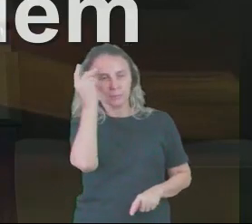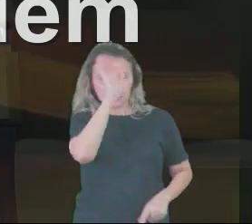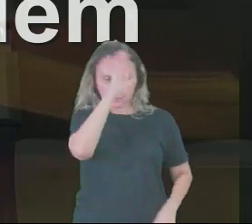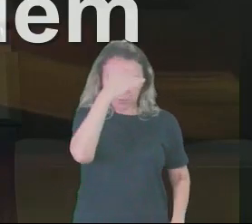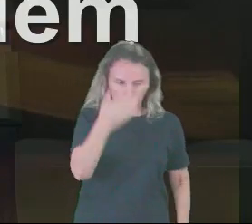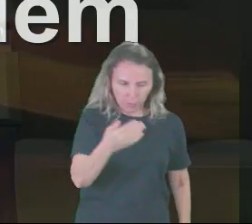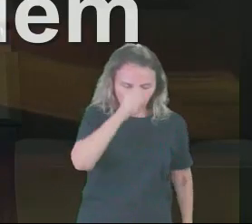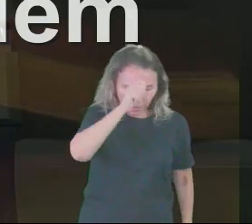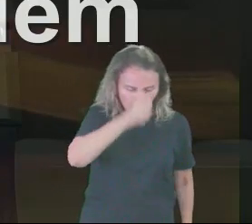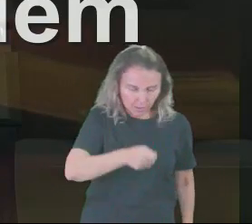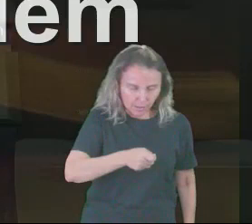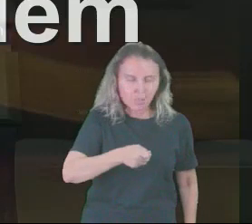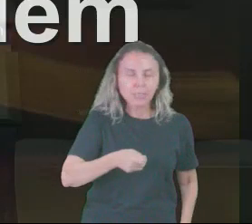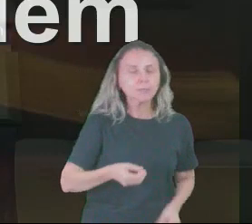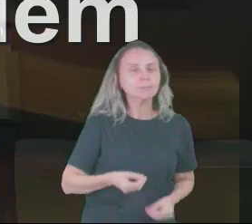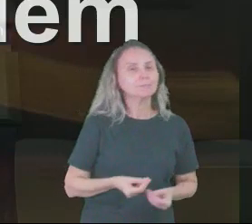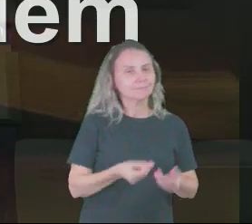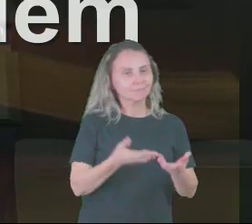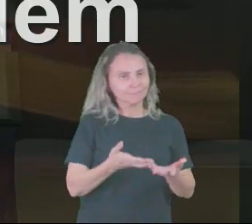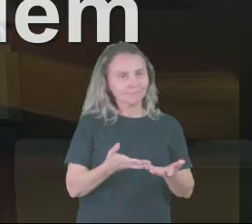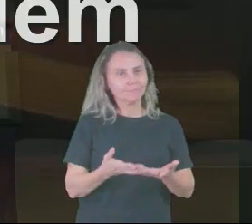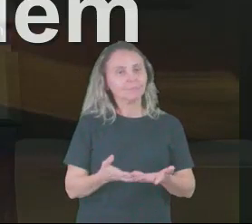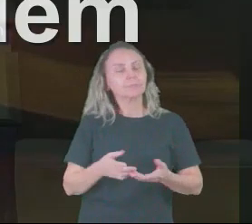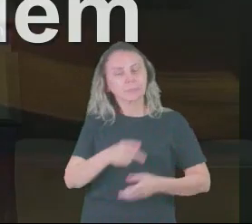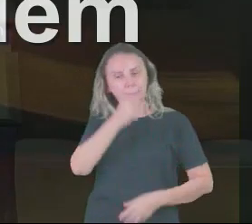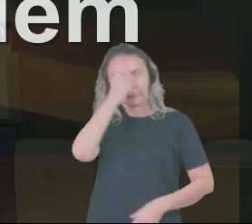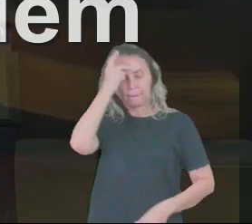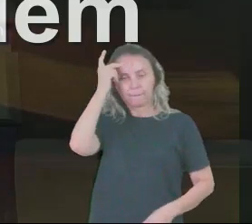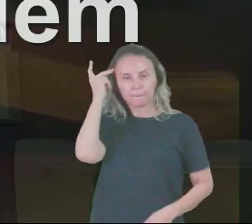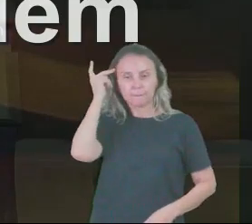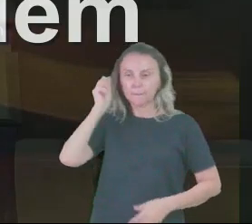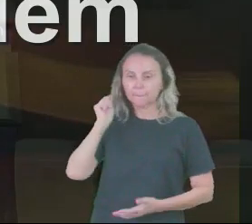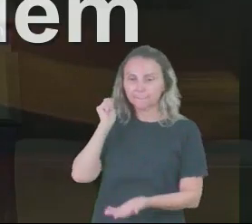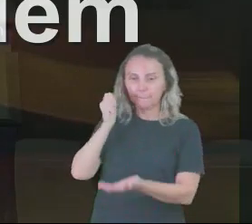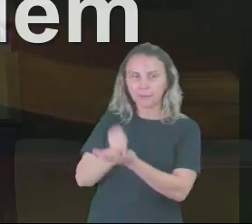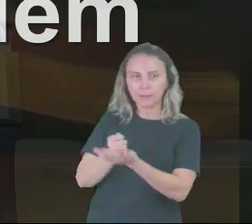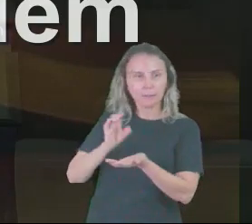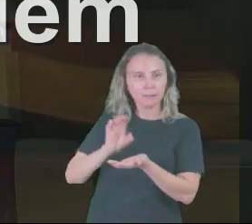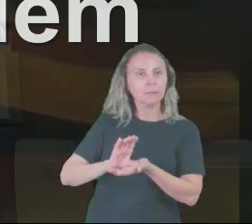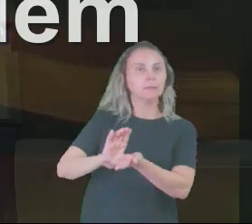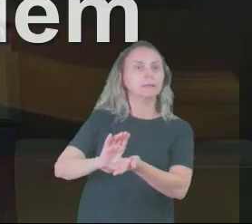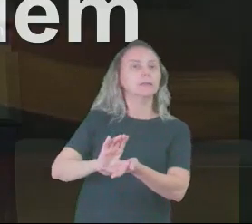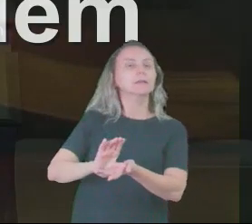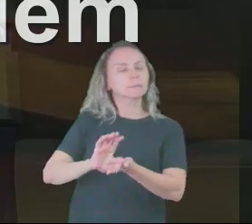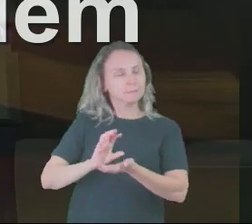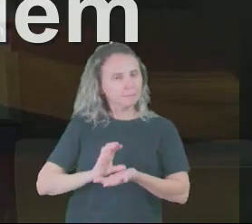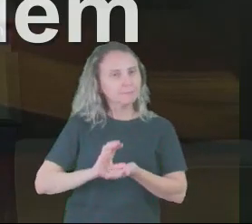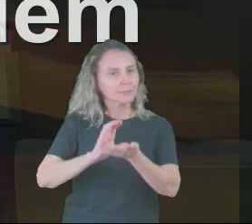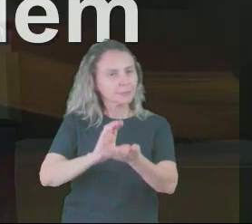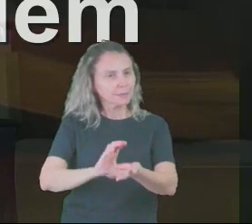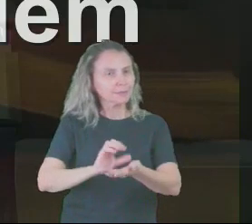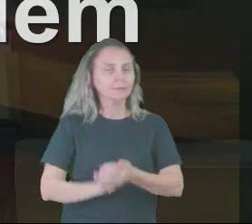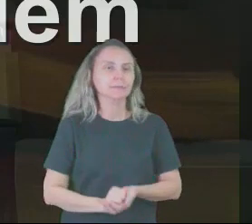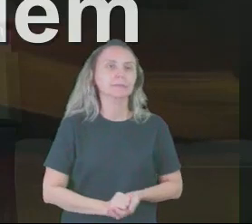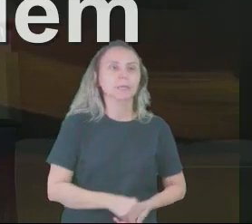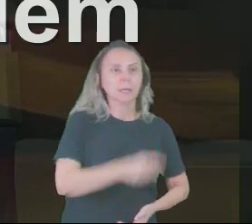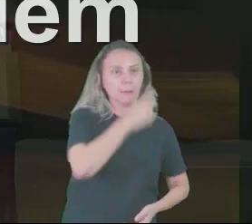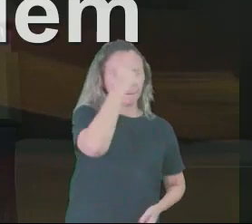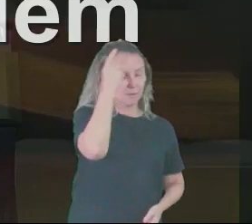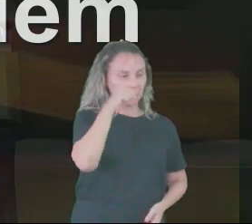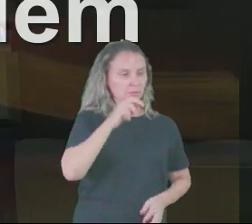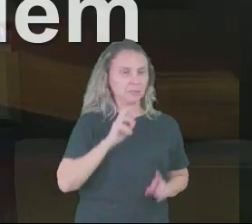a quem imposto imposto a quem temor temor a quem